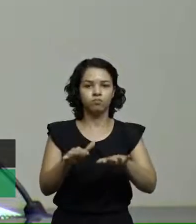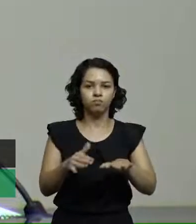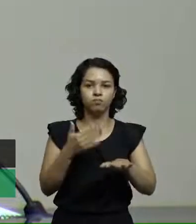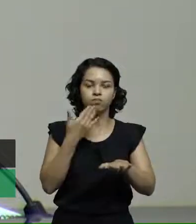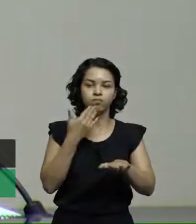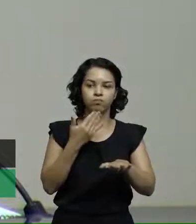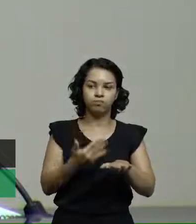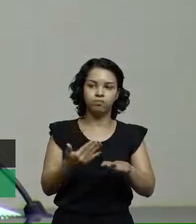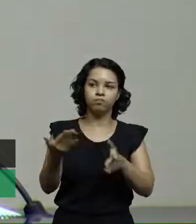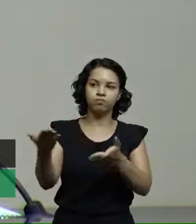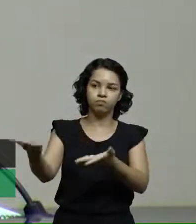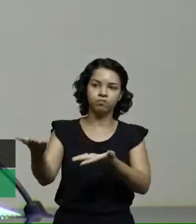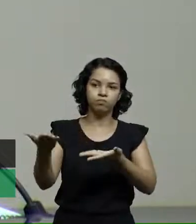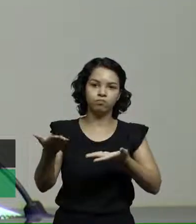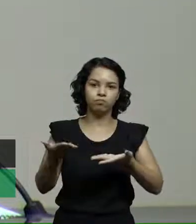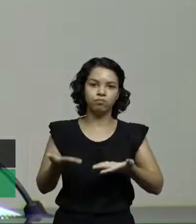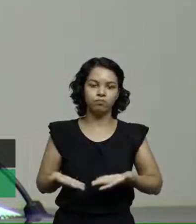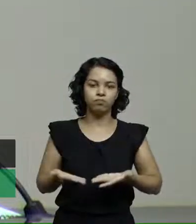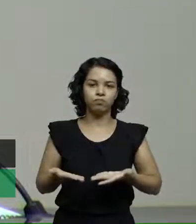requerimento